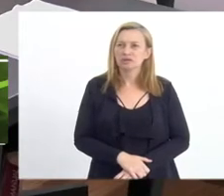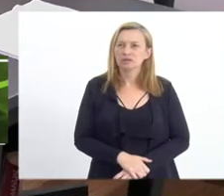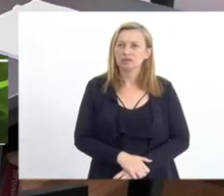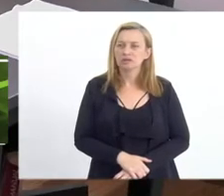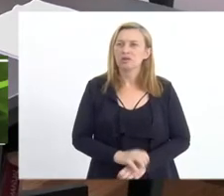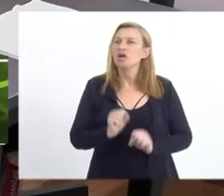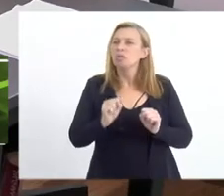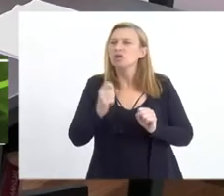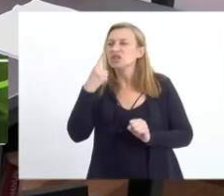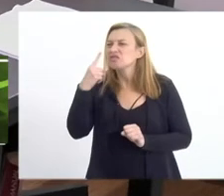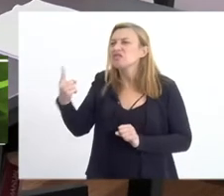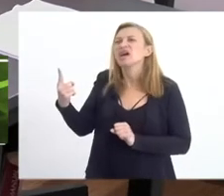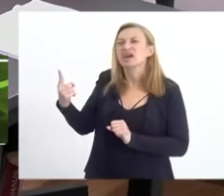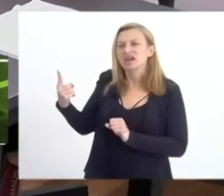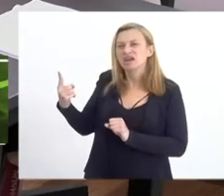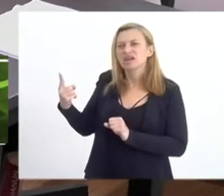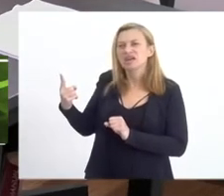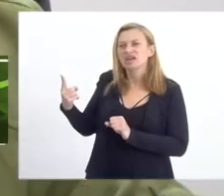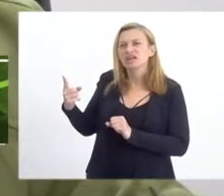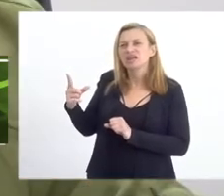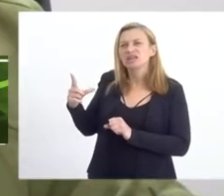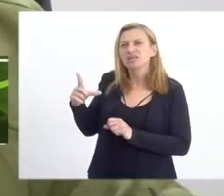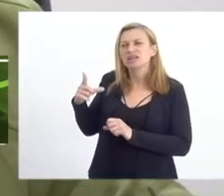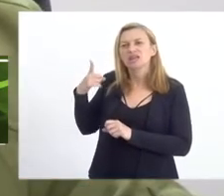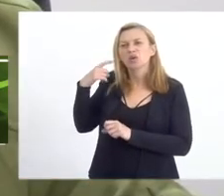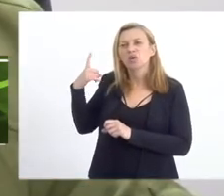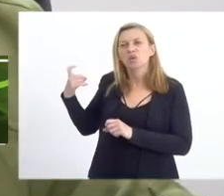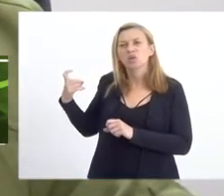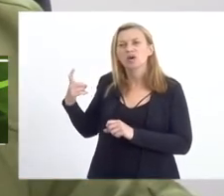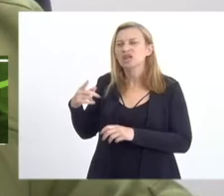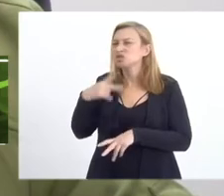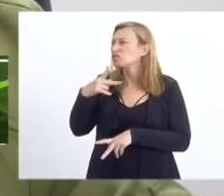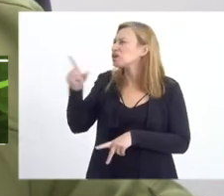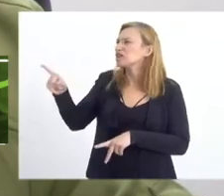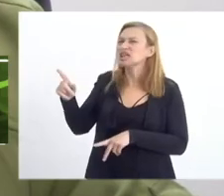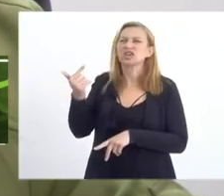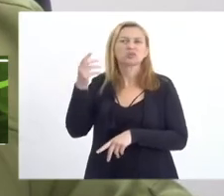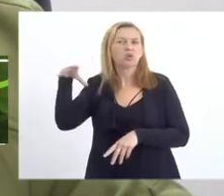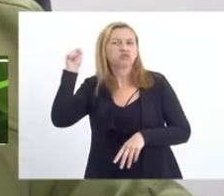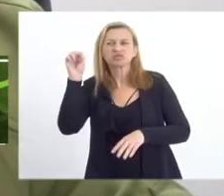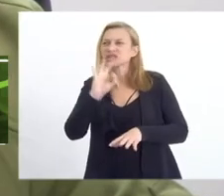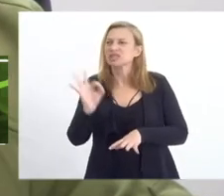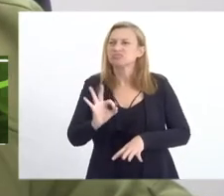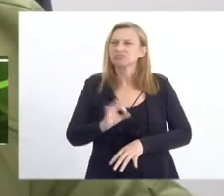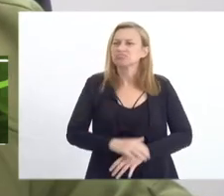Vocês poderiam verificar se está saindo som? Porque estão fazendo sinal aqui que não estão ouvindo.